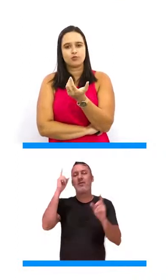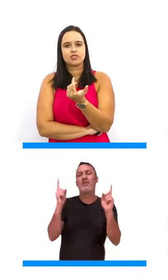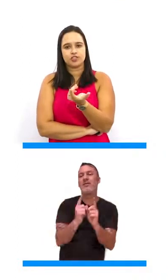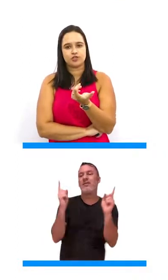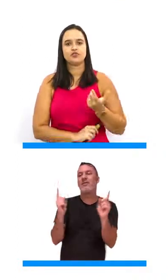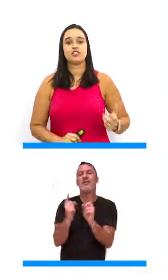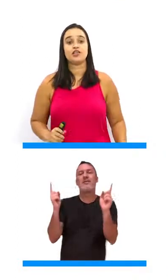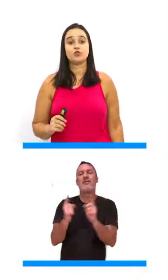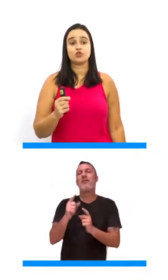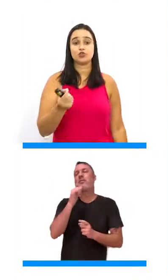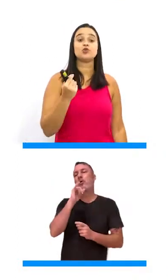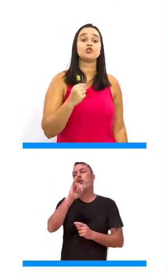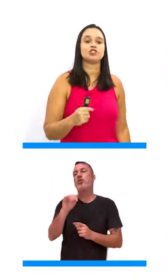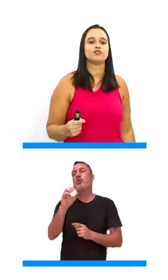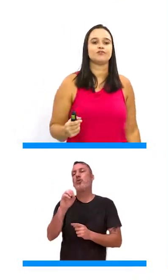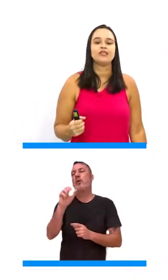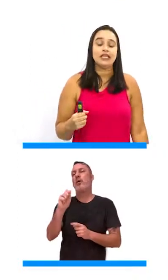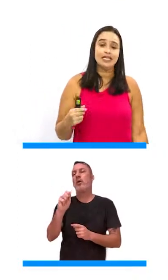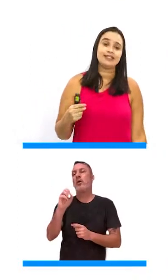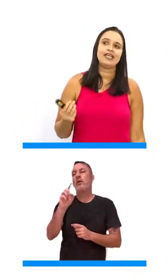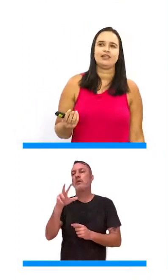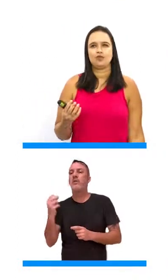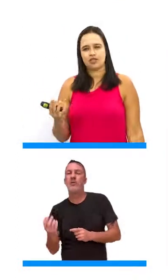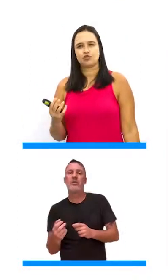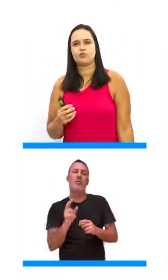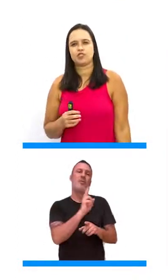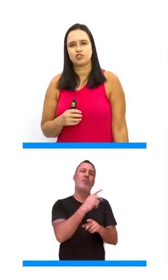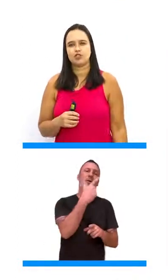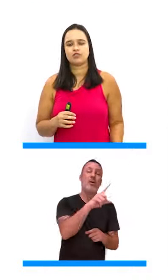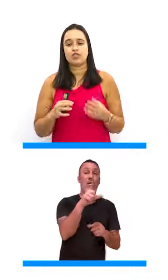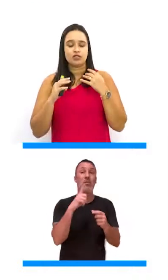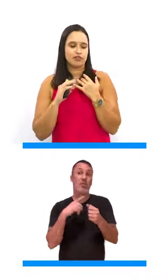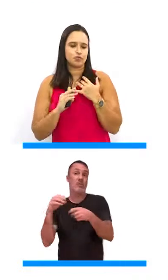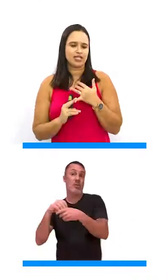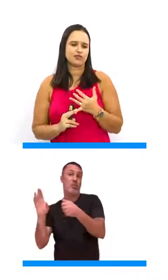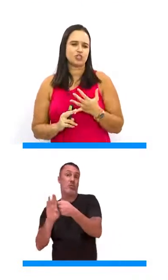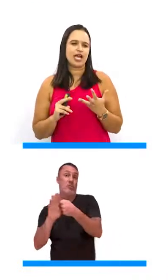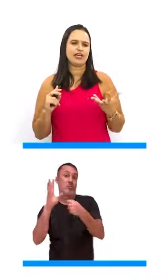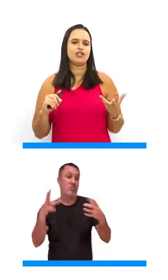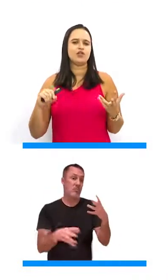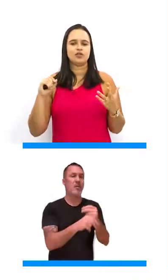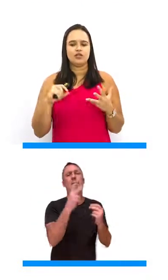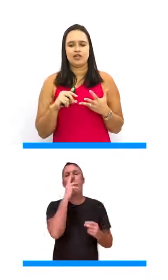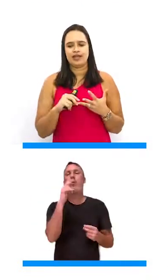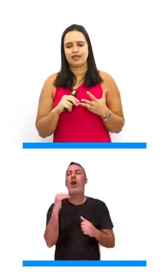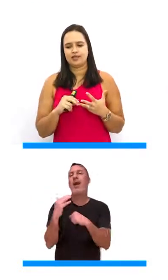nomes substantivos que eu uso diminutivo. E que tem, no caso dos substantivos, talvez uma questão de